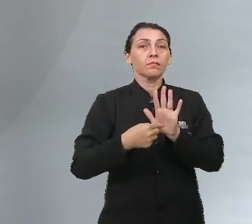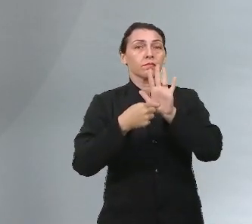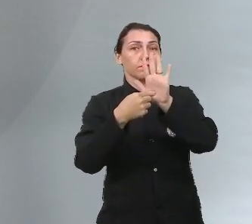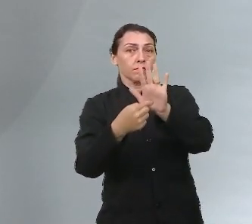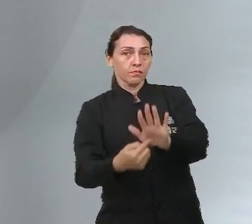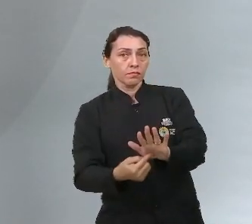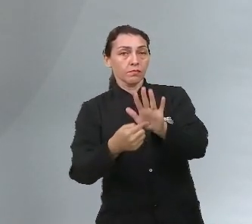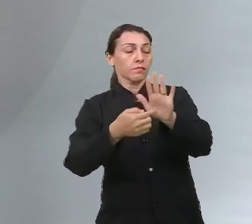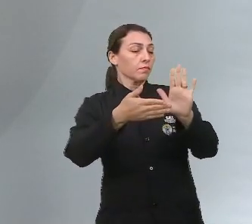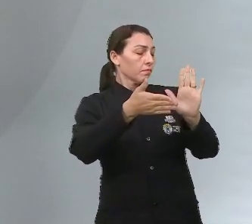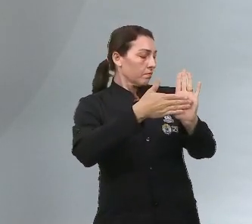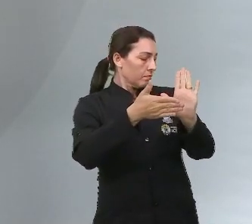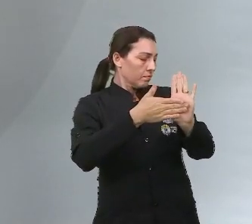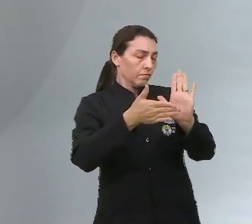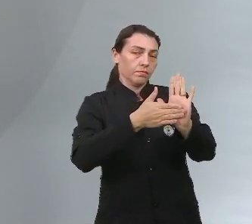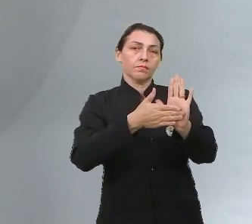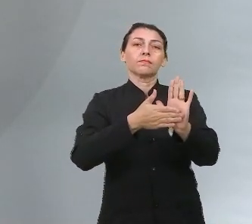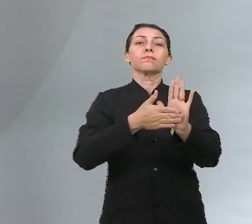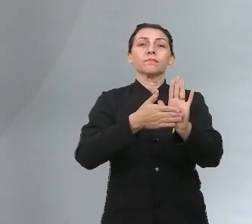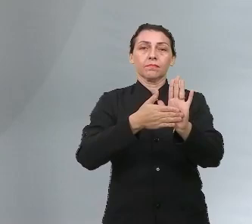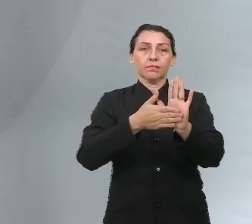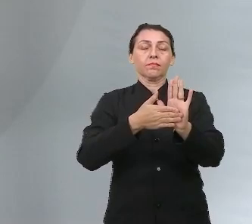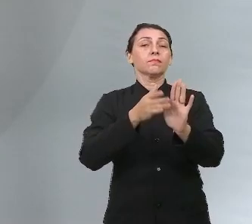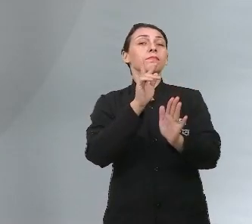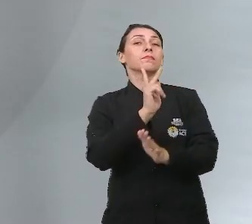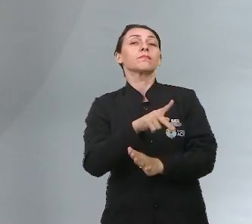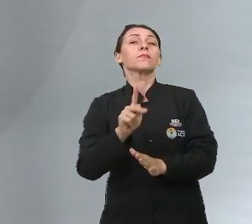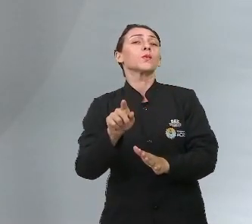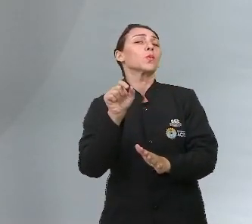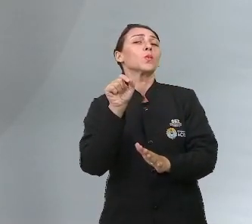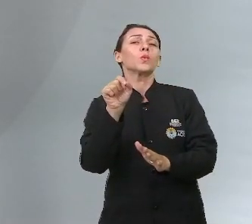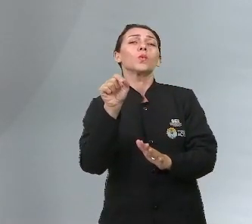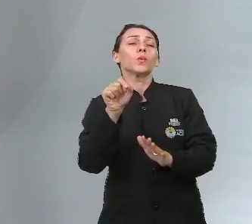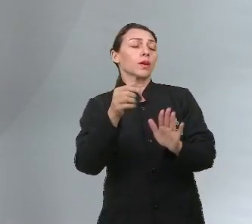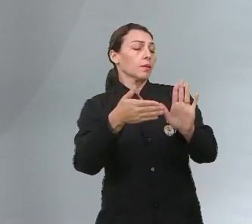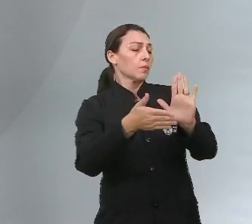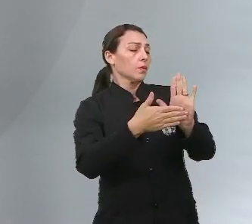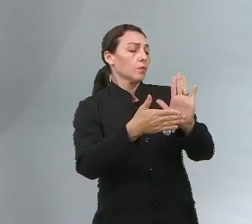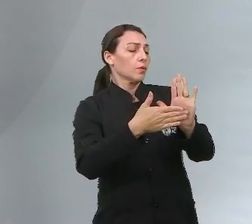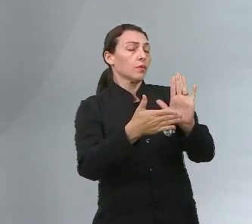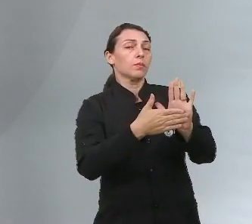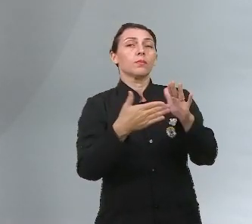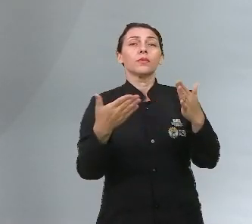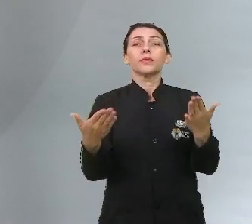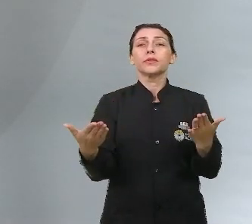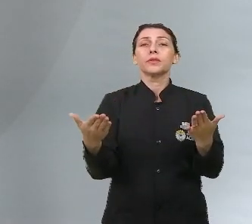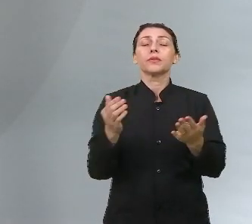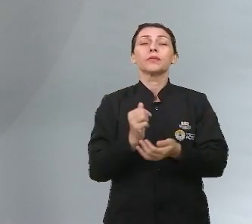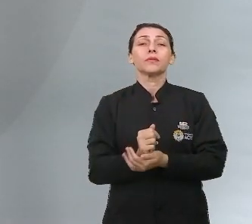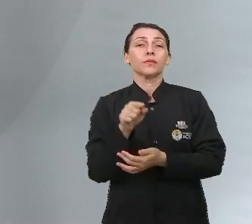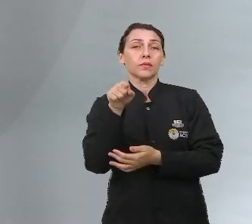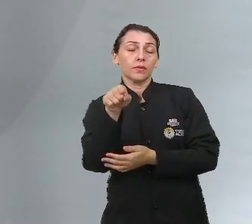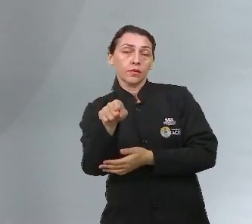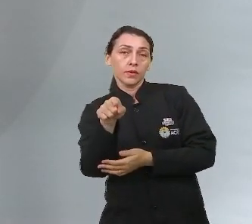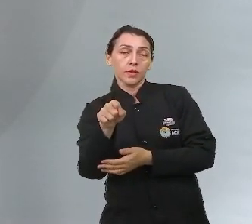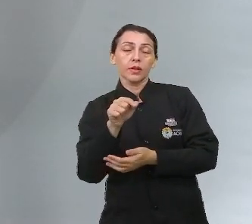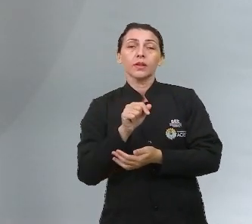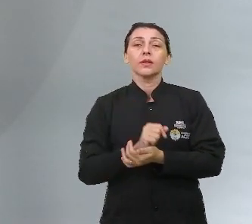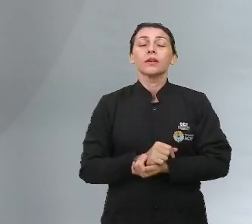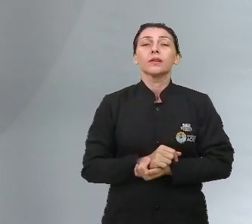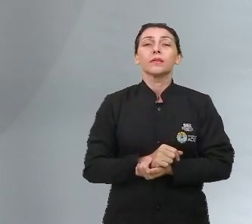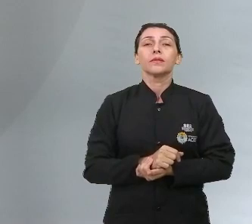apresentar uma proposta de intervenção. Professora, e o que é essa tal proposta de intervenção? Você vai